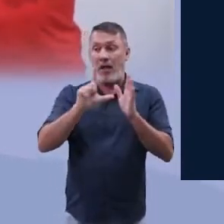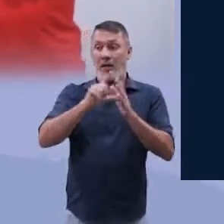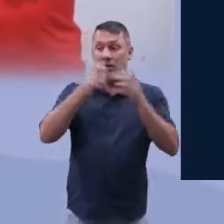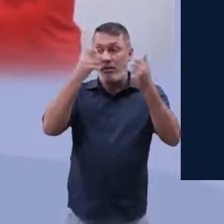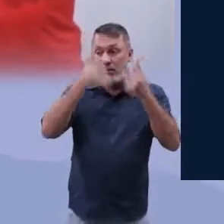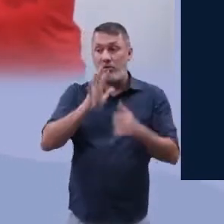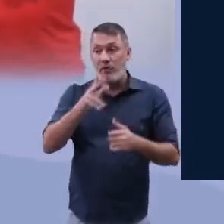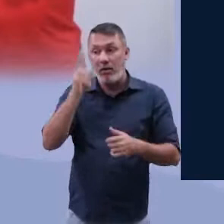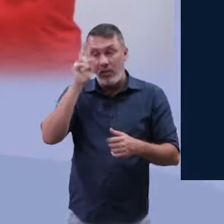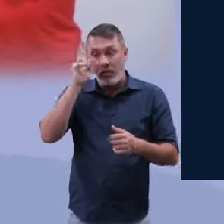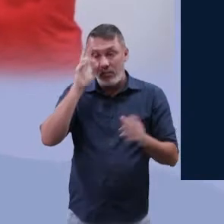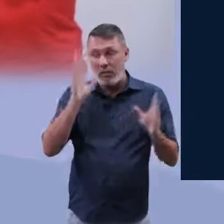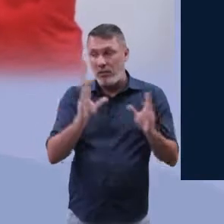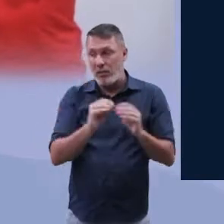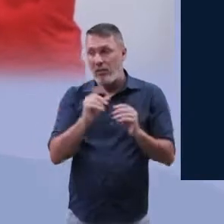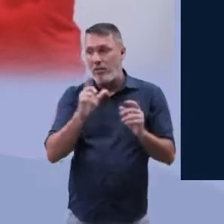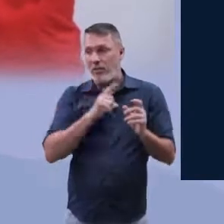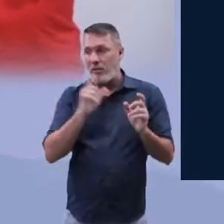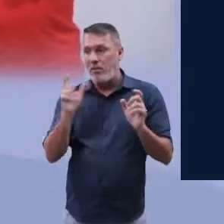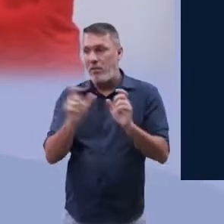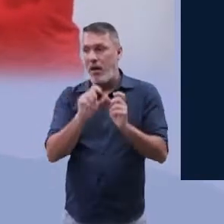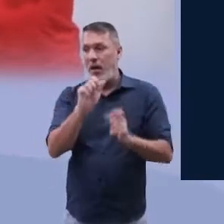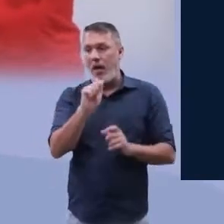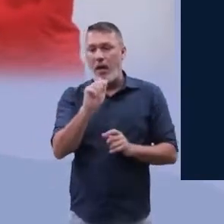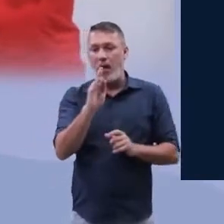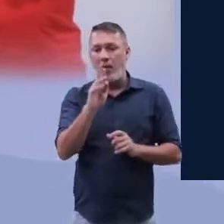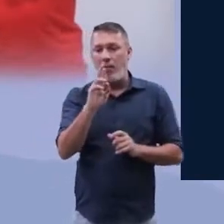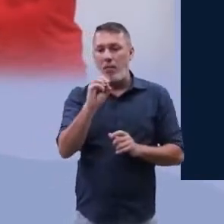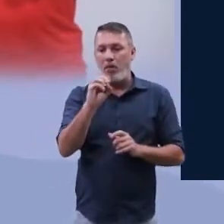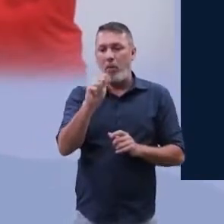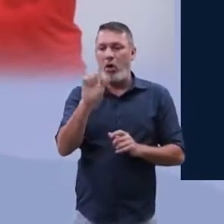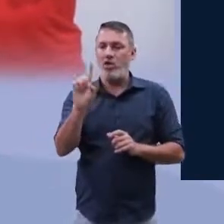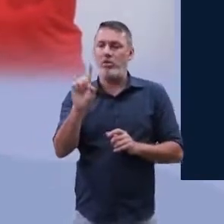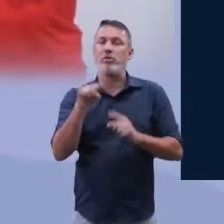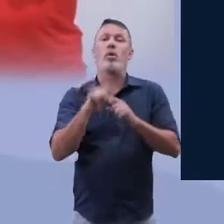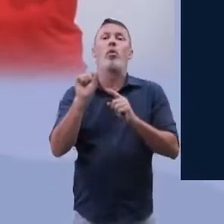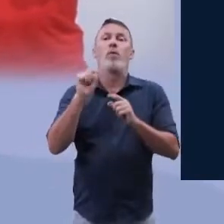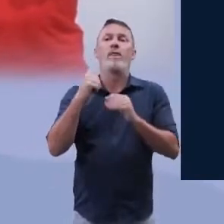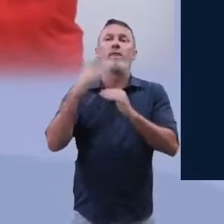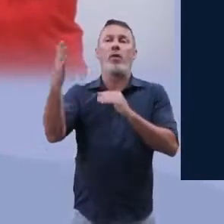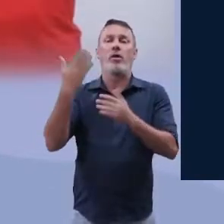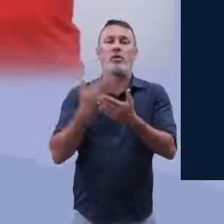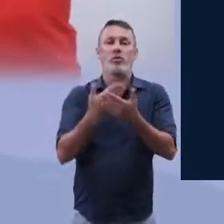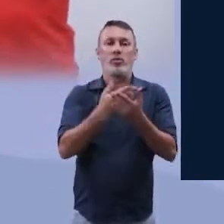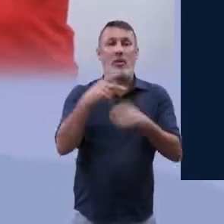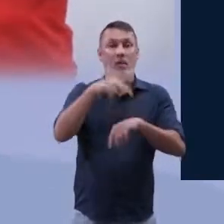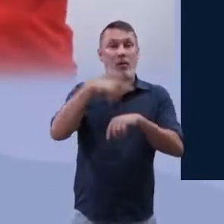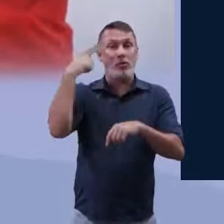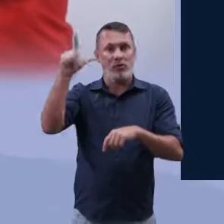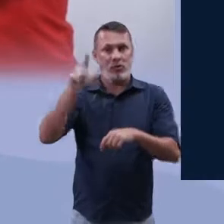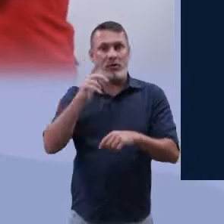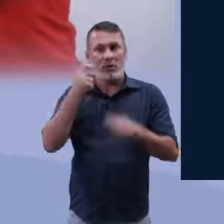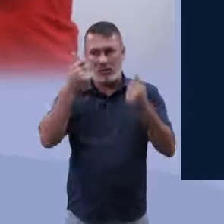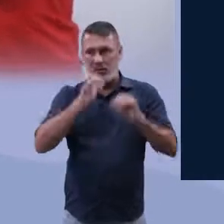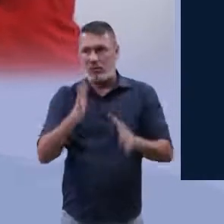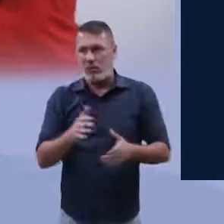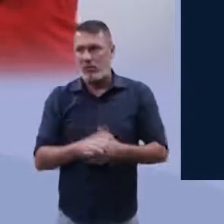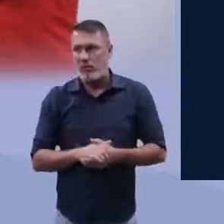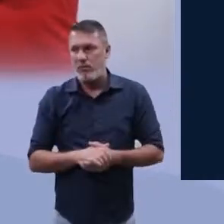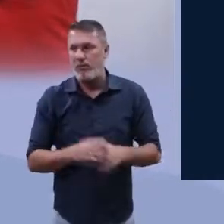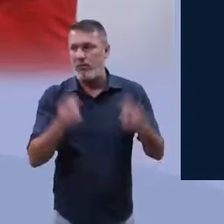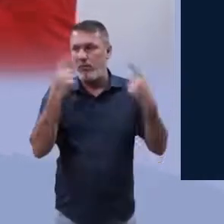vimos aqui em aula, hein? Você está lembrado? Abroad quer dizer no exterior, fora, não é? She's going to study abroad next